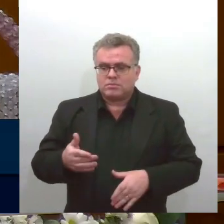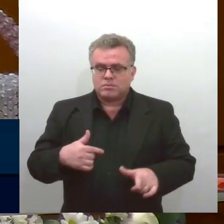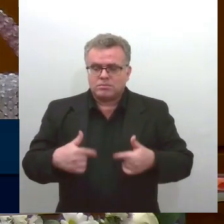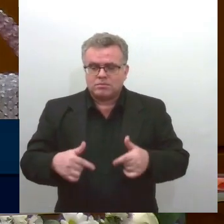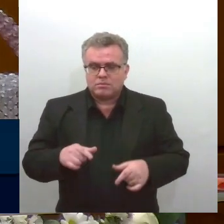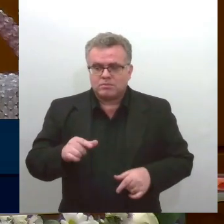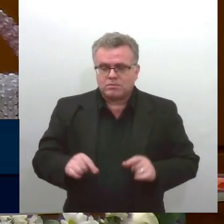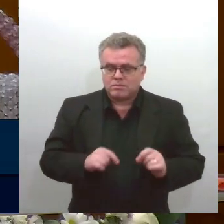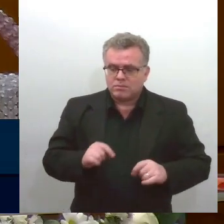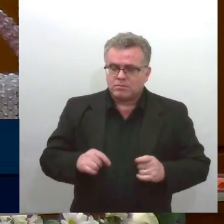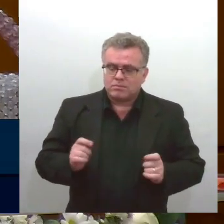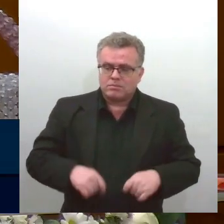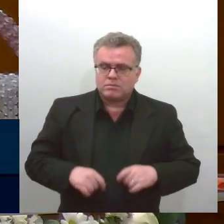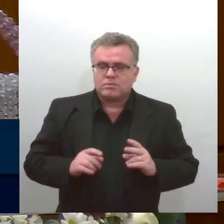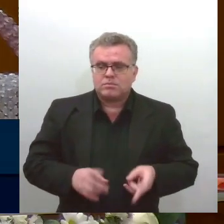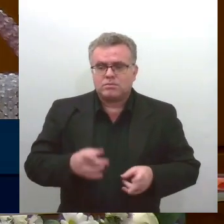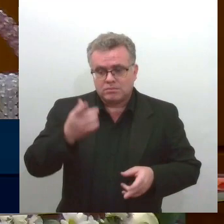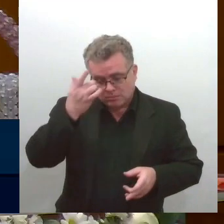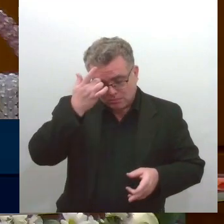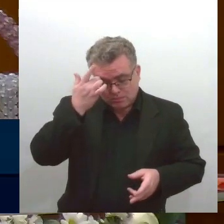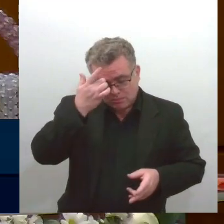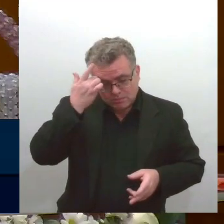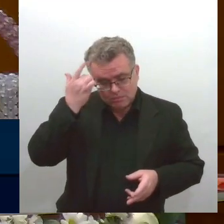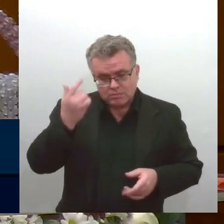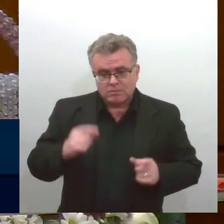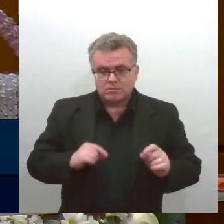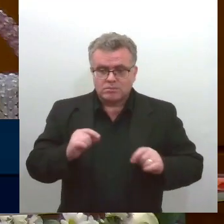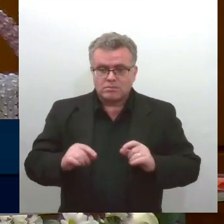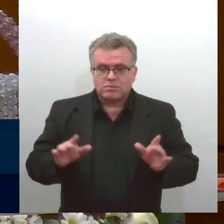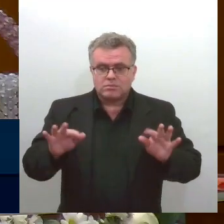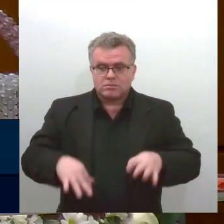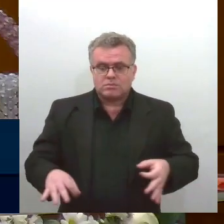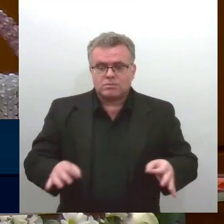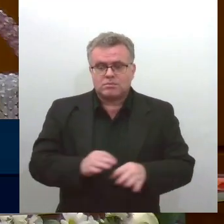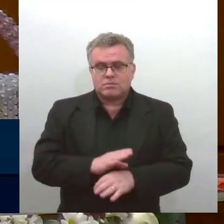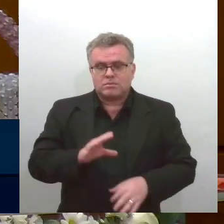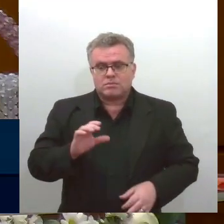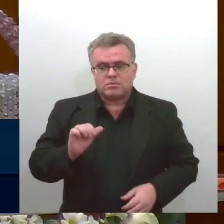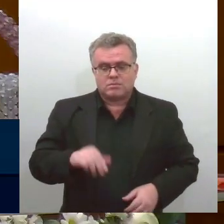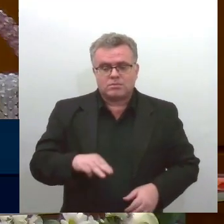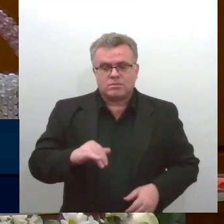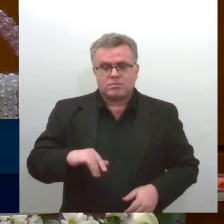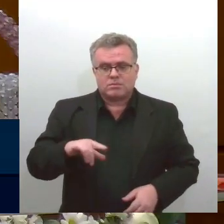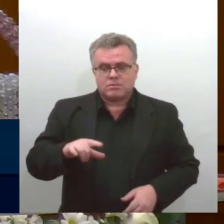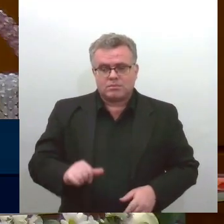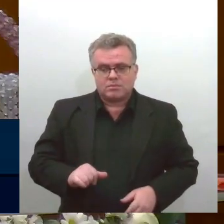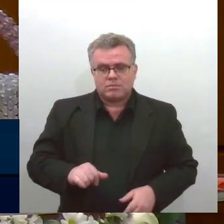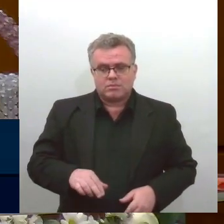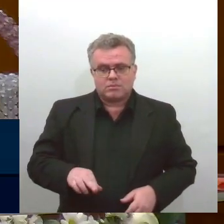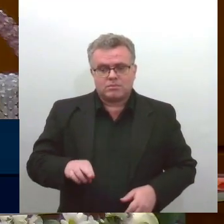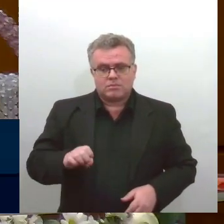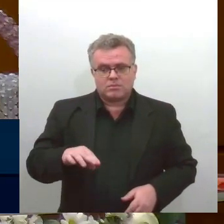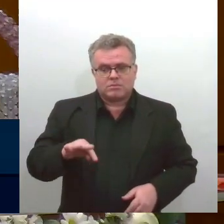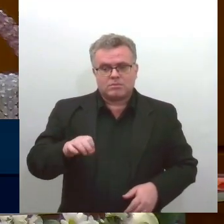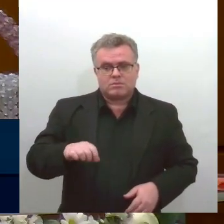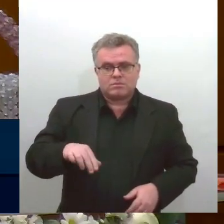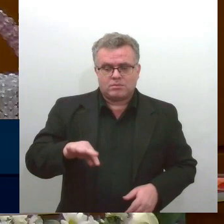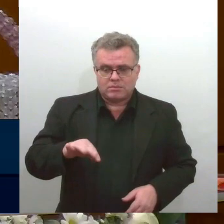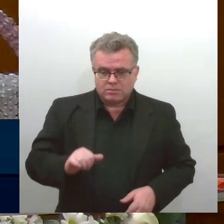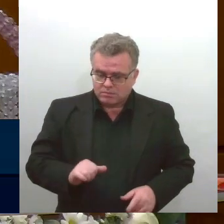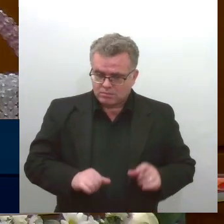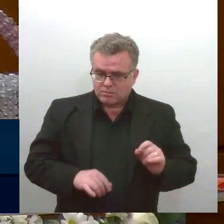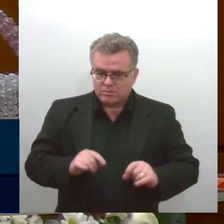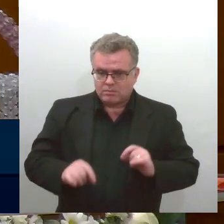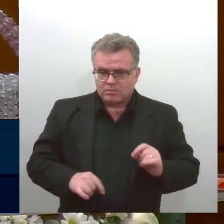a Camila Roberta, que ela é Camila Araújo, né, que é assessora